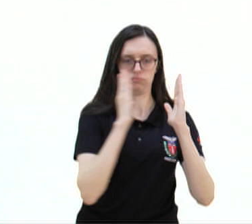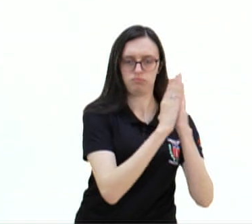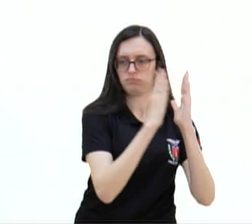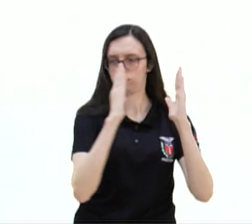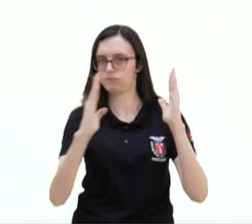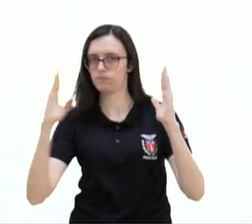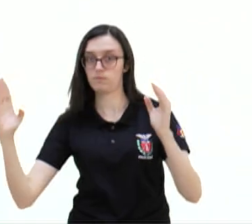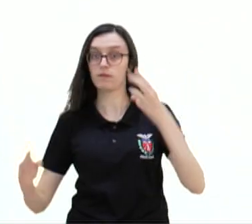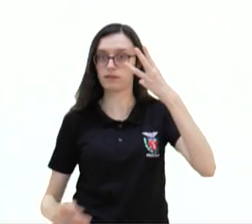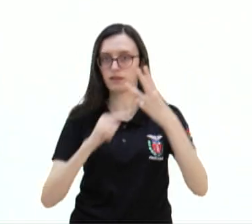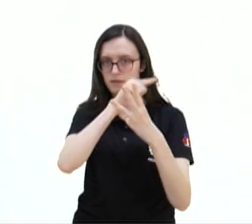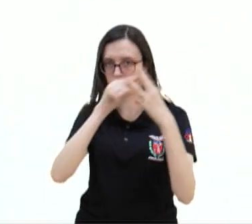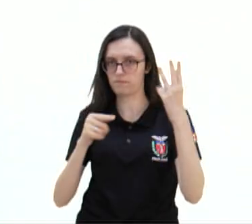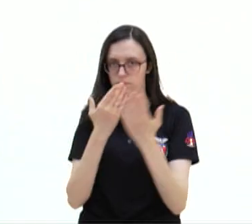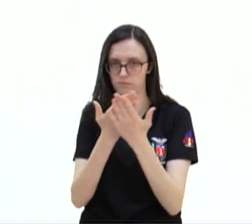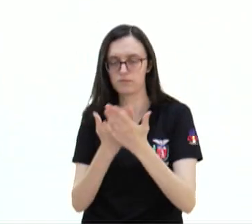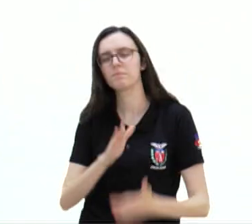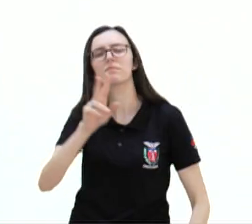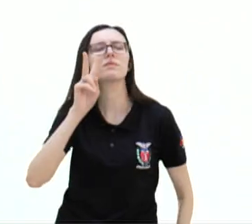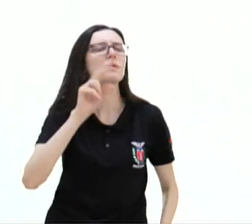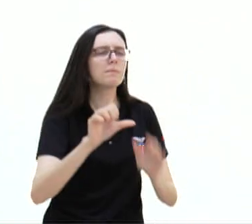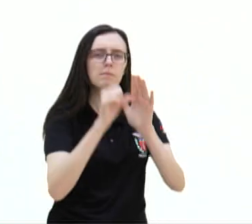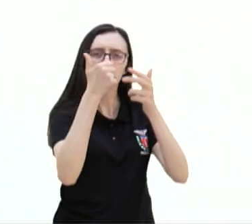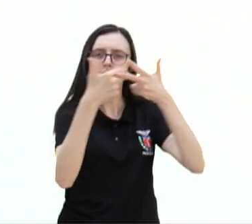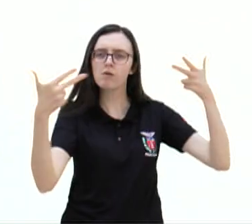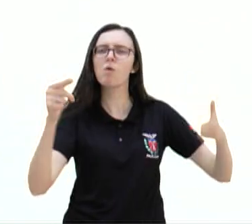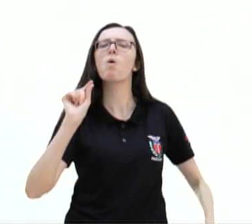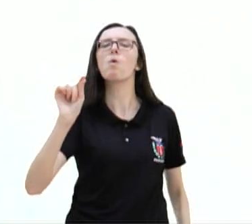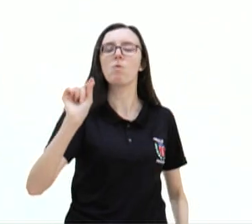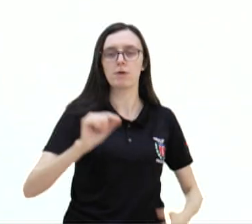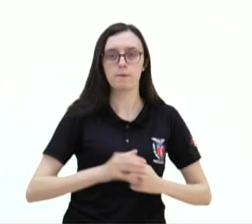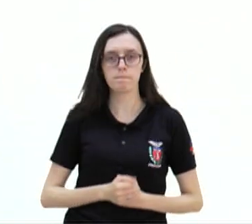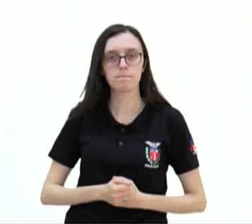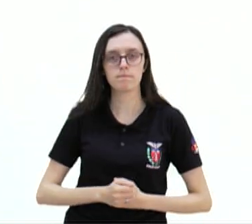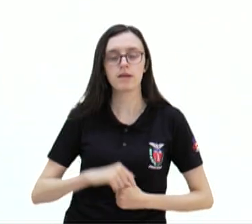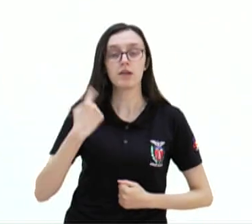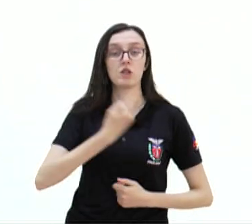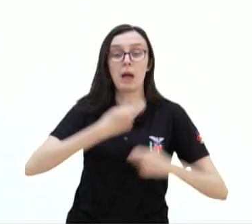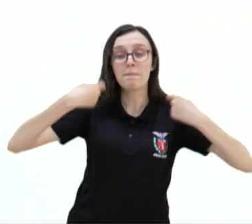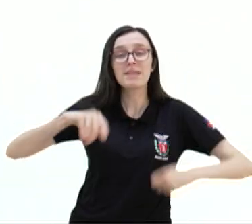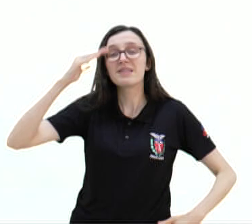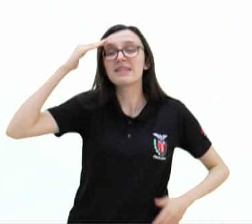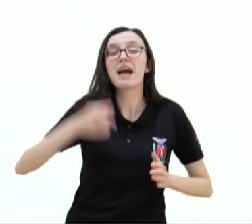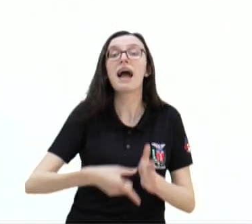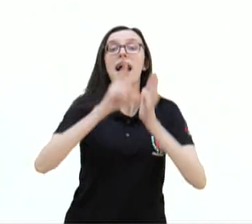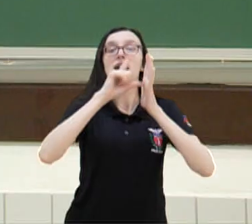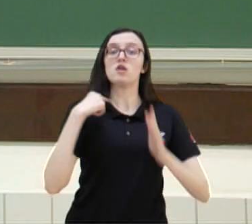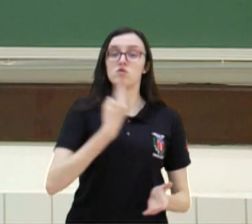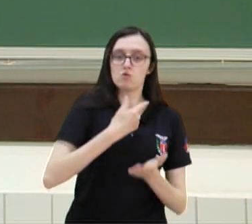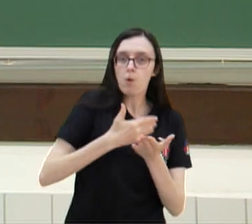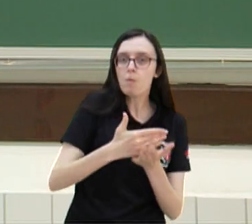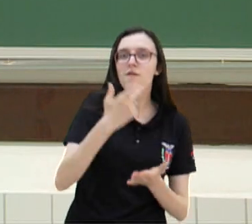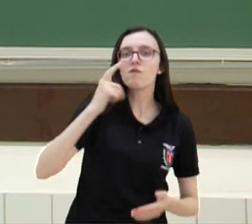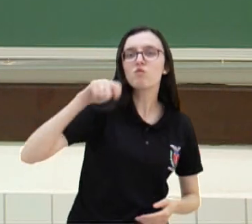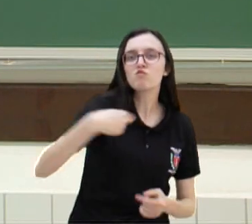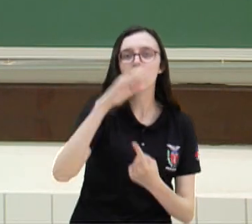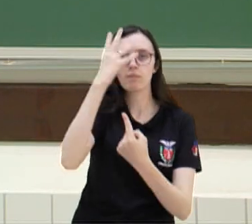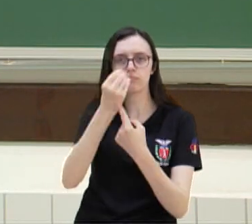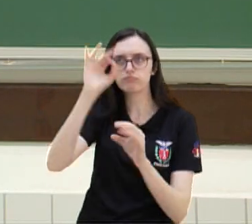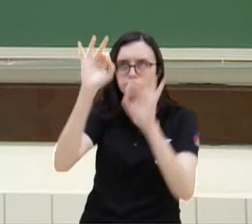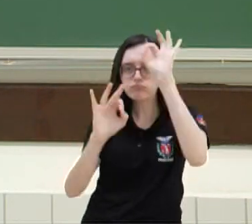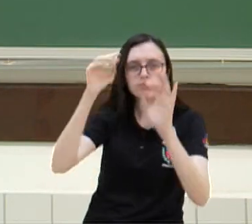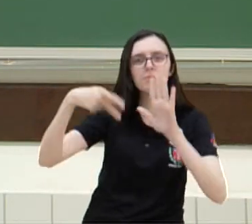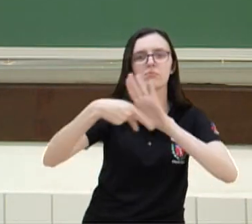e clássico. Vamos lá. A primeira coisa que a gente precisa entender antes da gente começar a falar sobre a arte produzida por